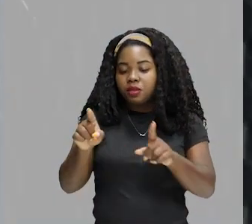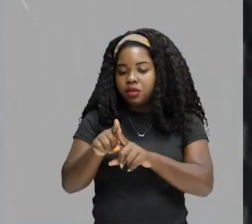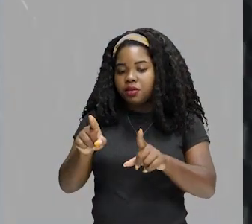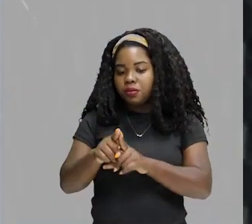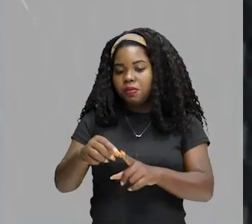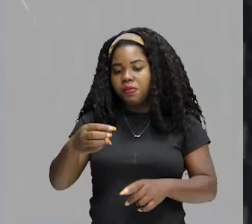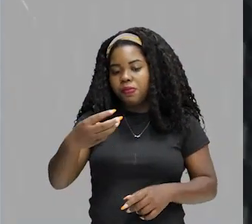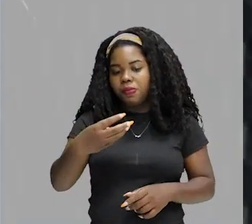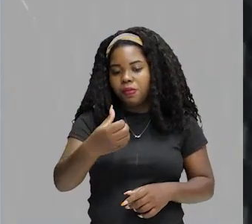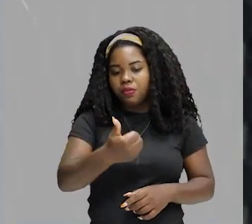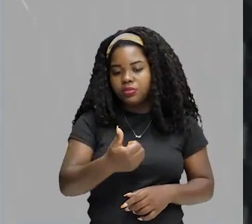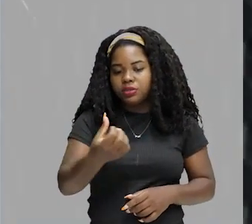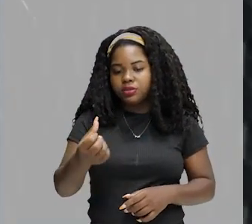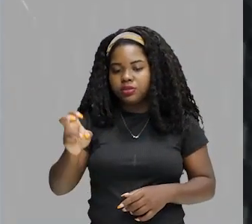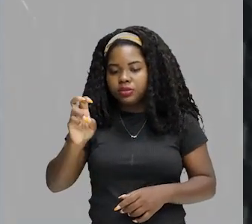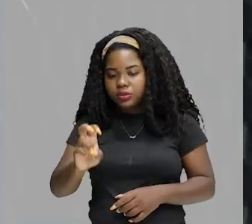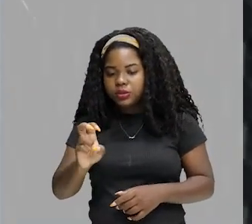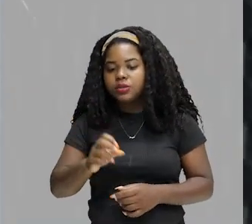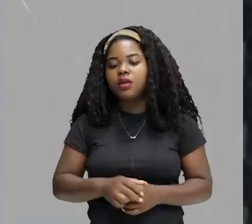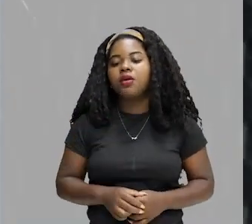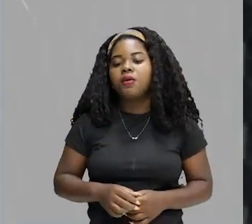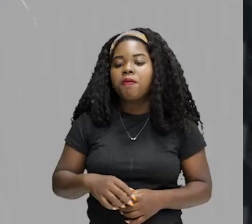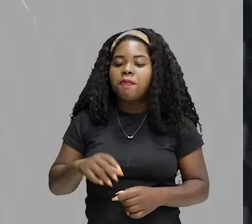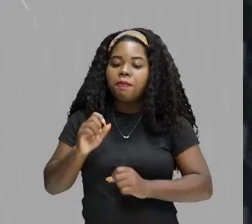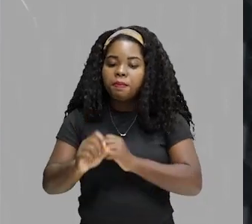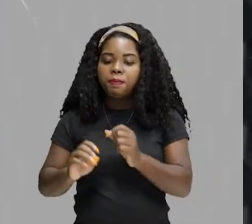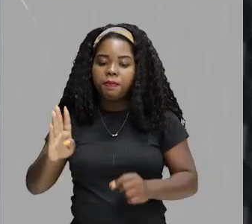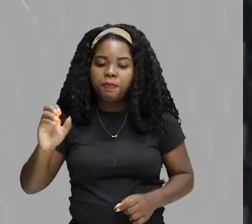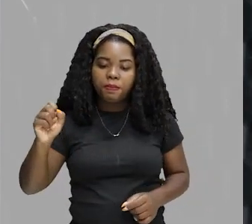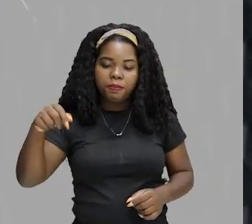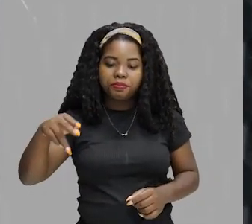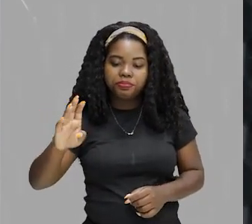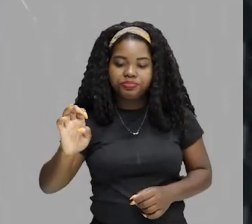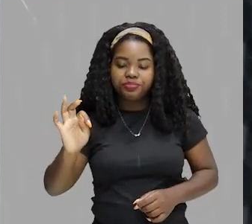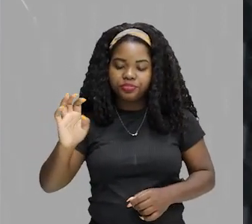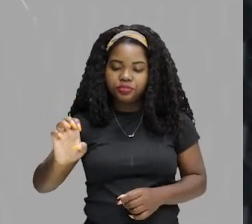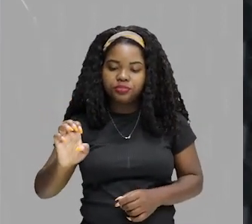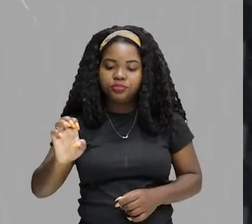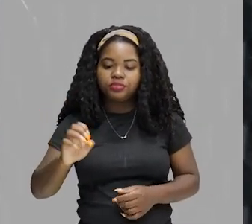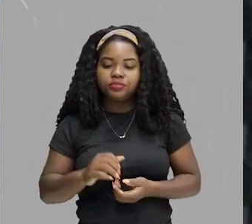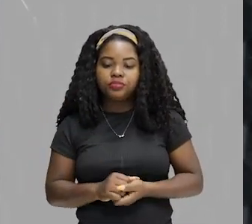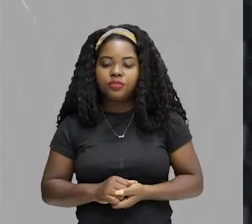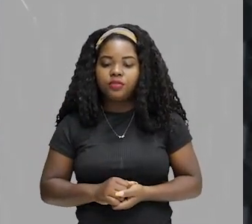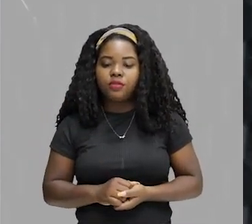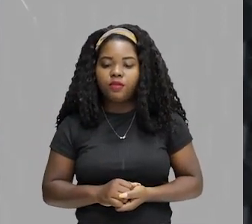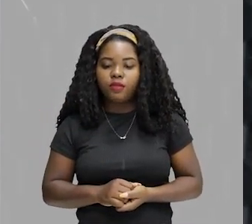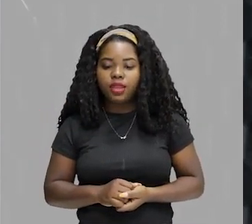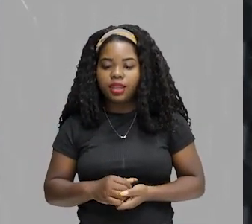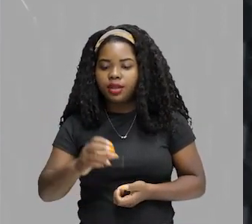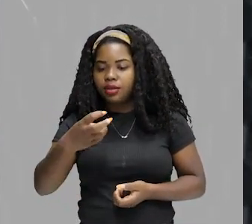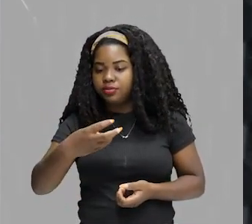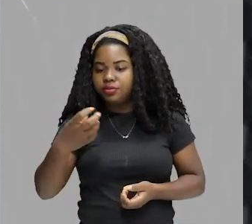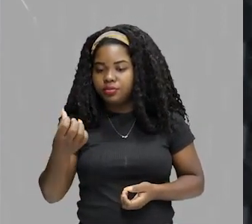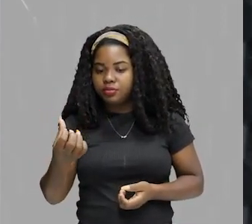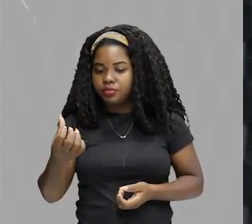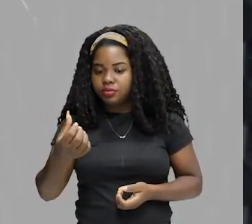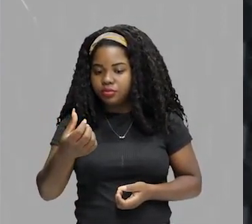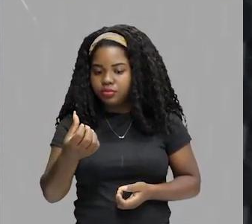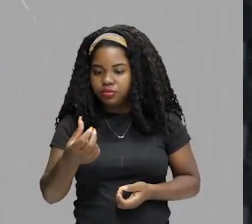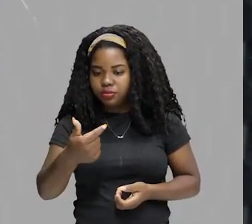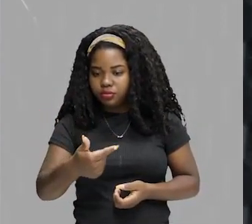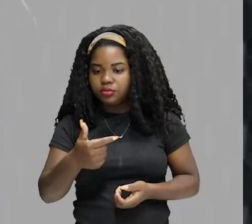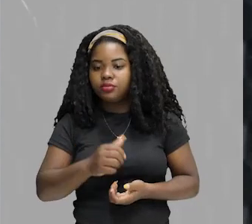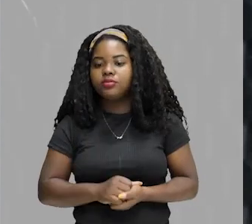apenas 32 horas. Se nós formos falar aqui da TV fechada, quase 8.000 horas para